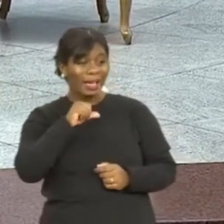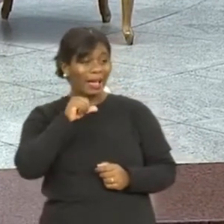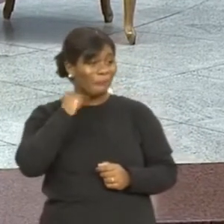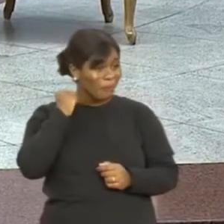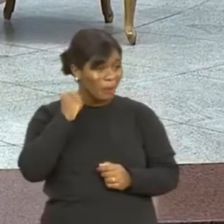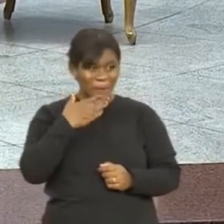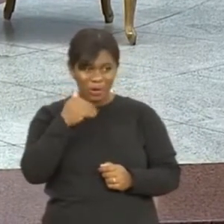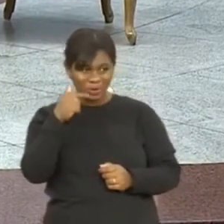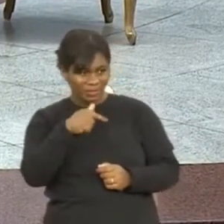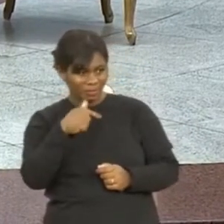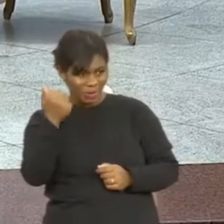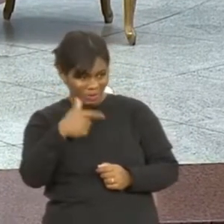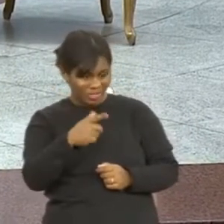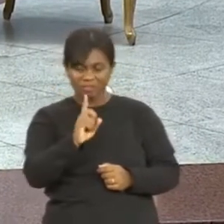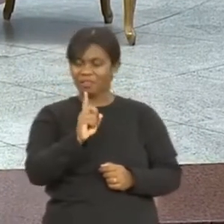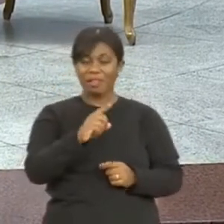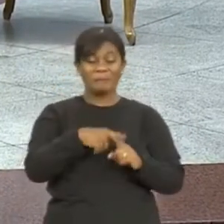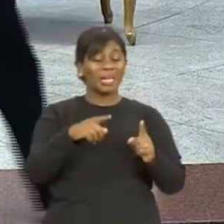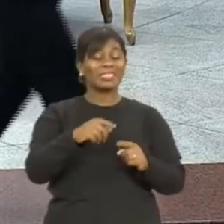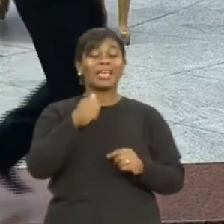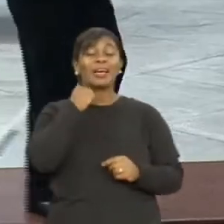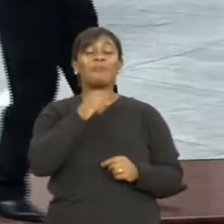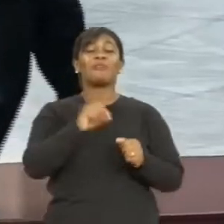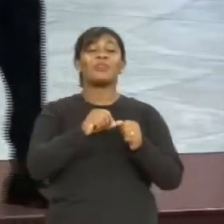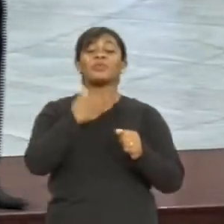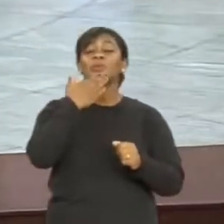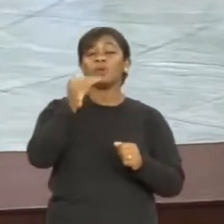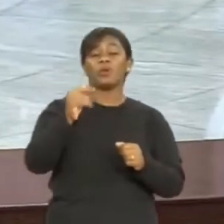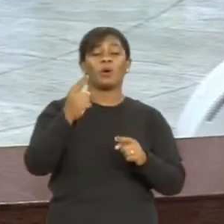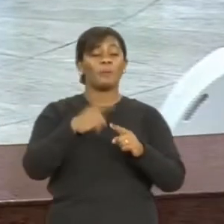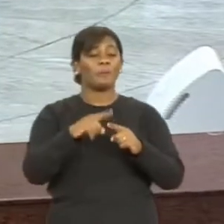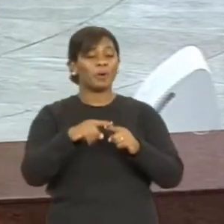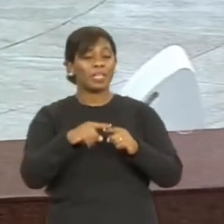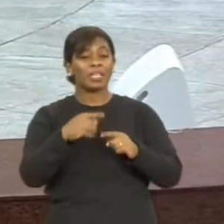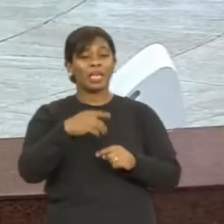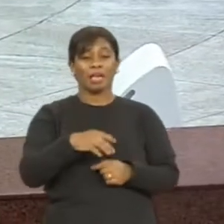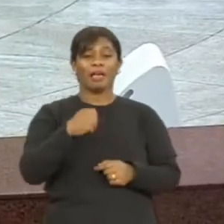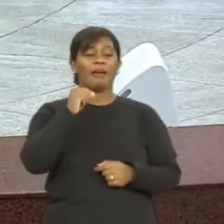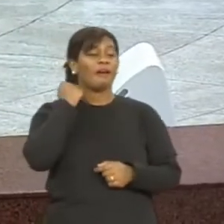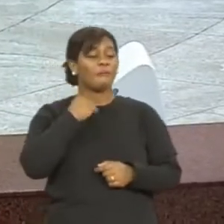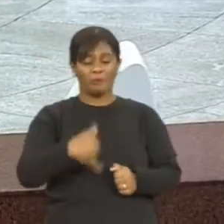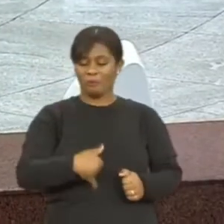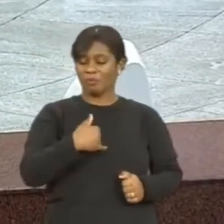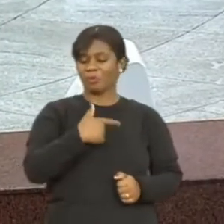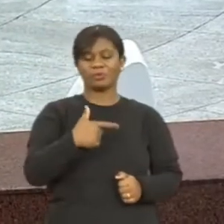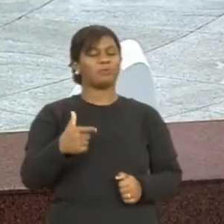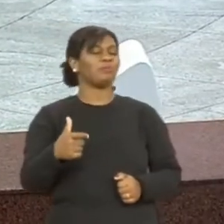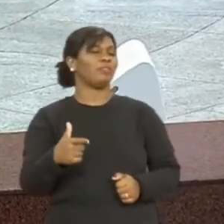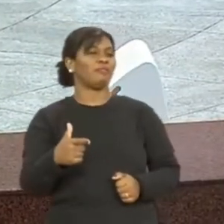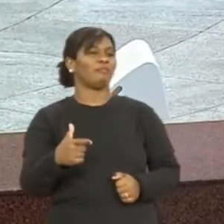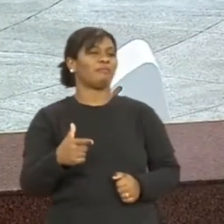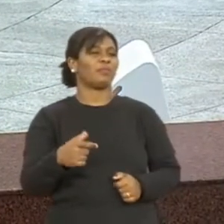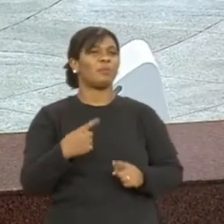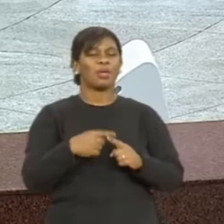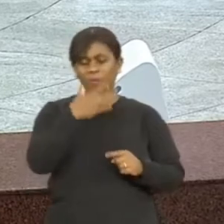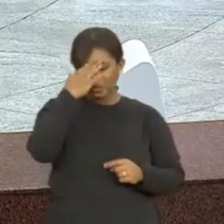fez melhor para mim. Seu irmão deu o melhor. Porque quem está vazio de si vai com o melhor para Deus, vai com tudo